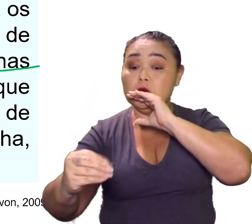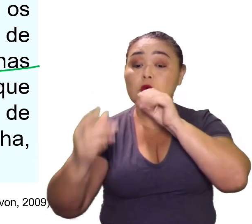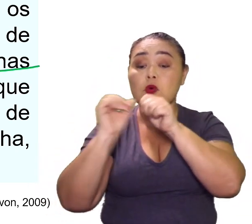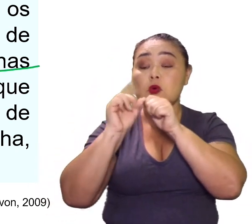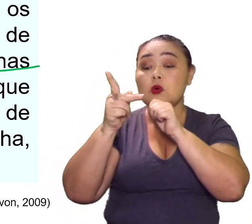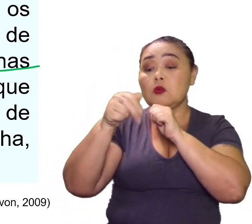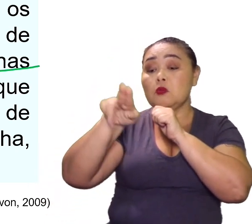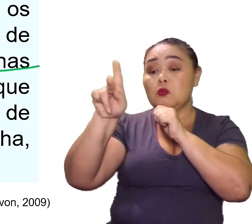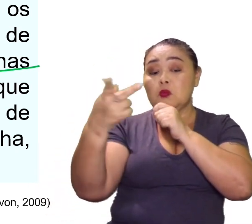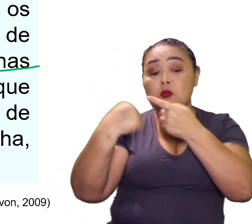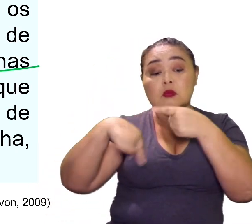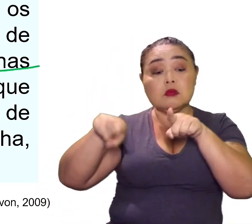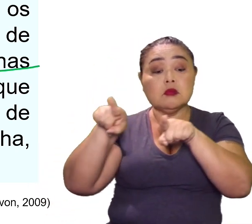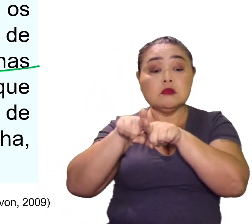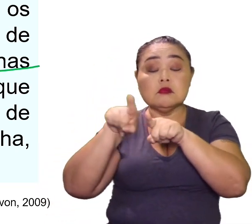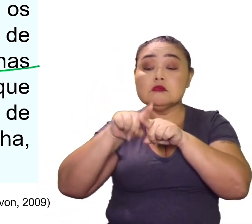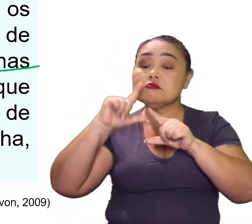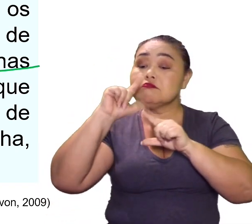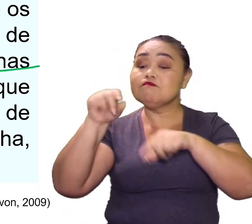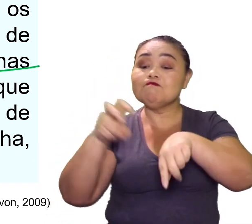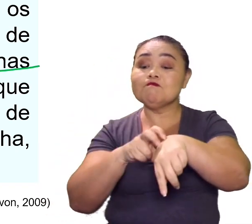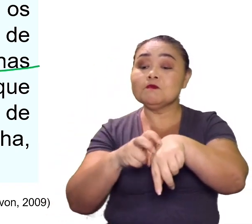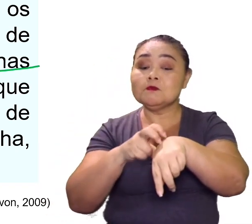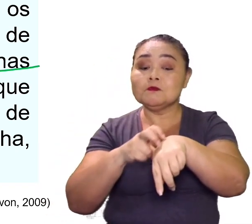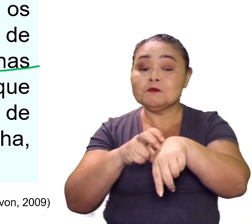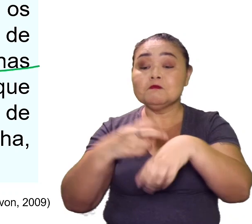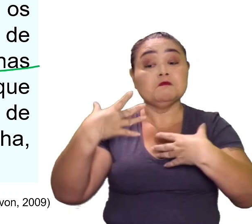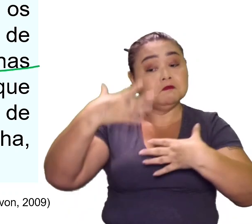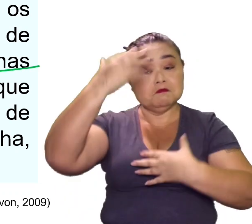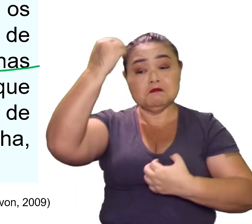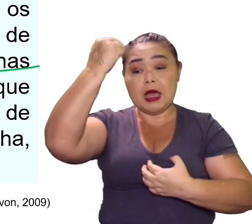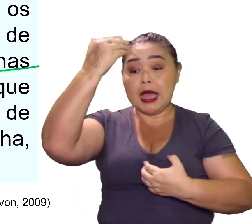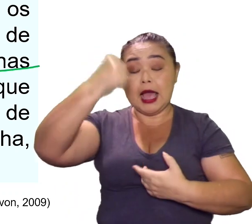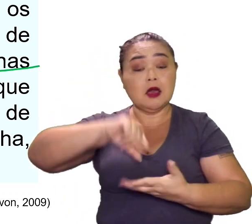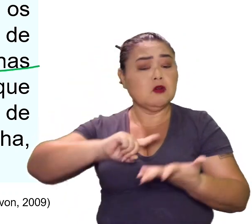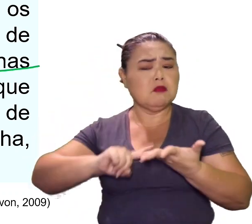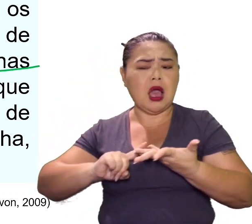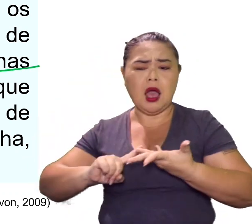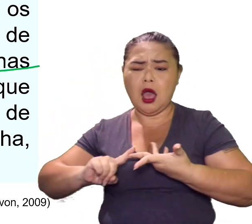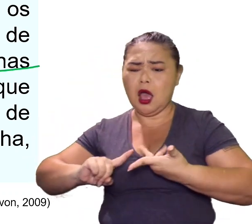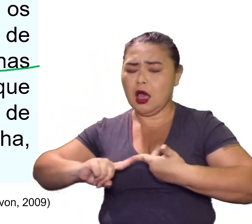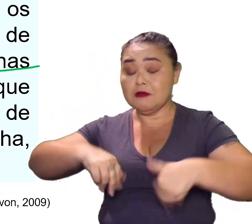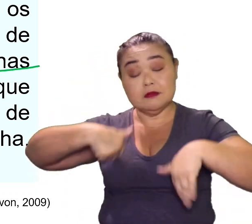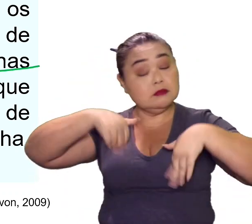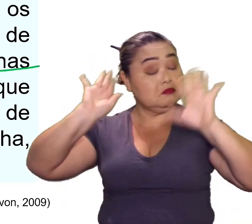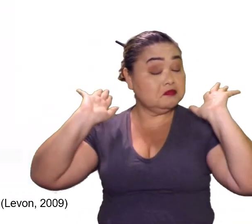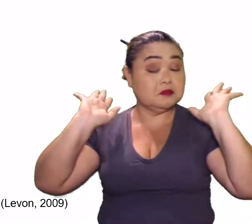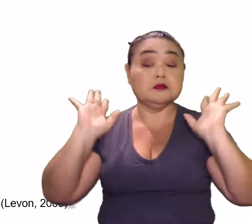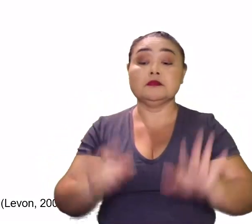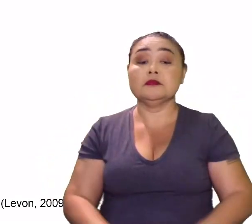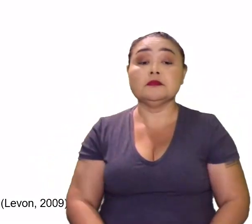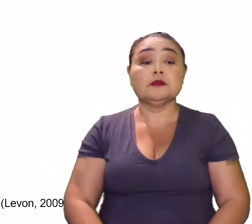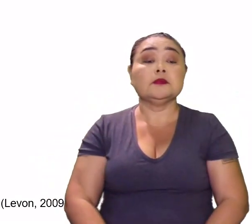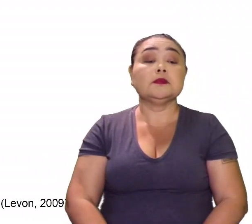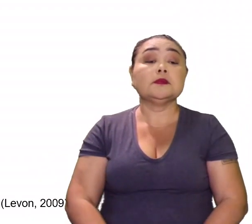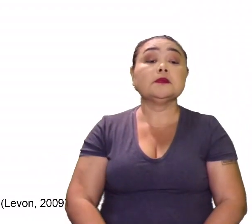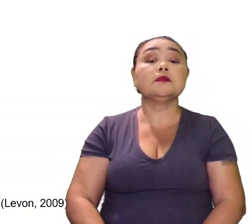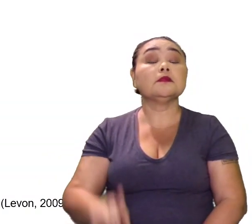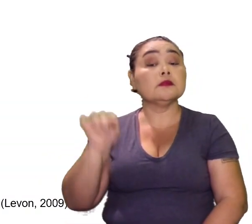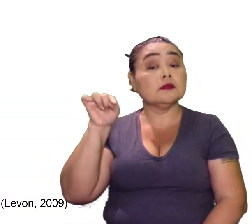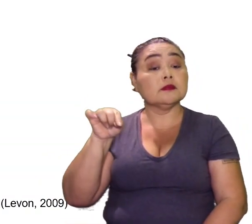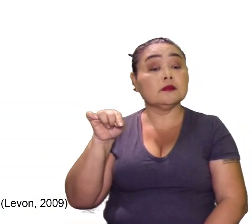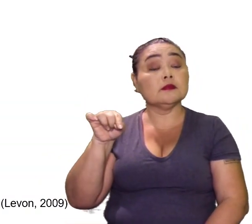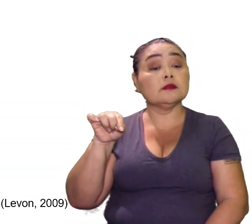piranha, arara, papagaios, macacos, enfim. Aqui estamos diante da maior biodiversidade do mundo, né?